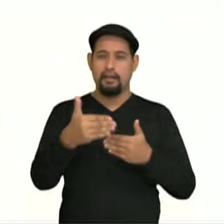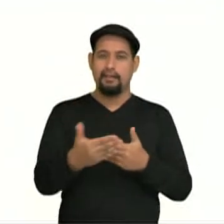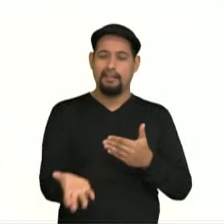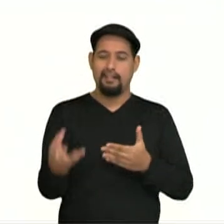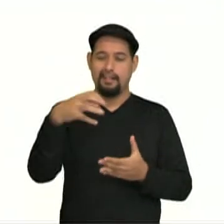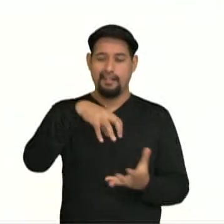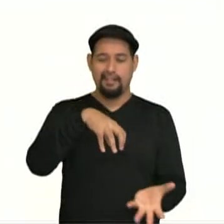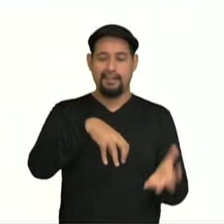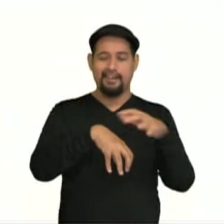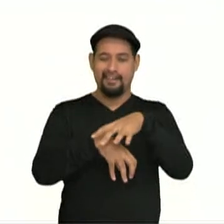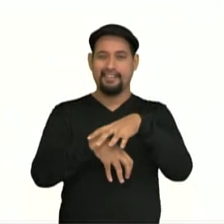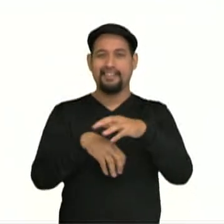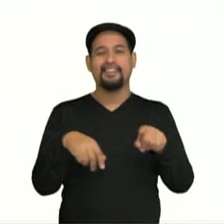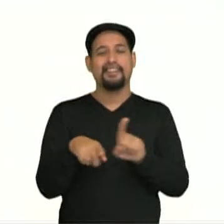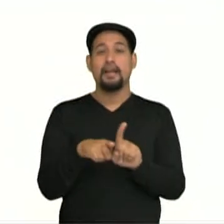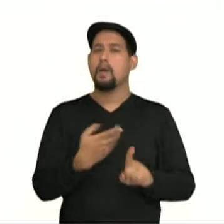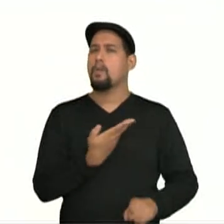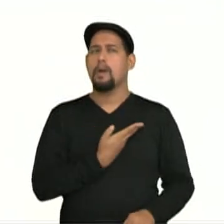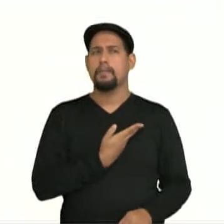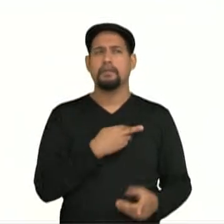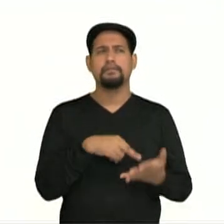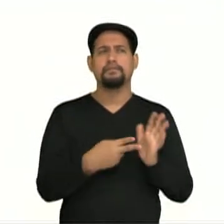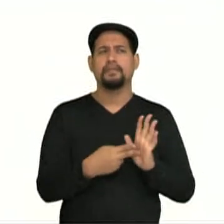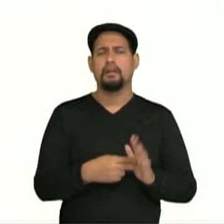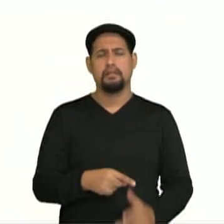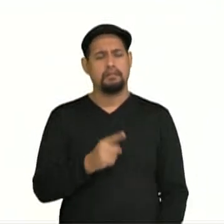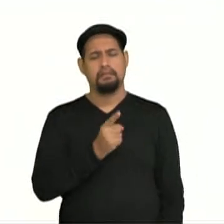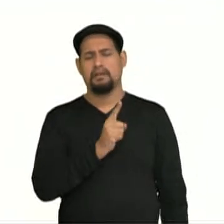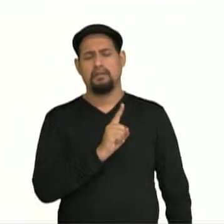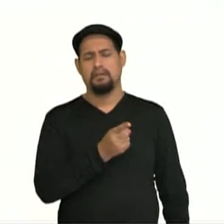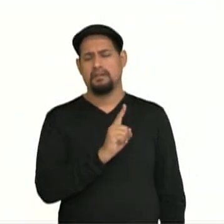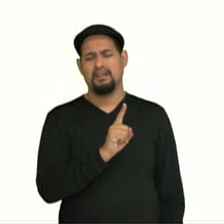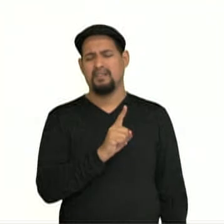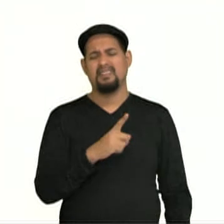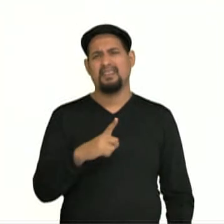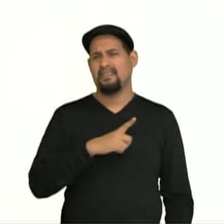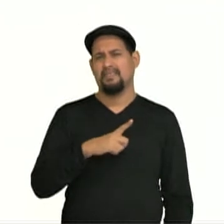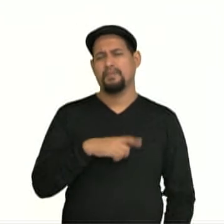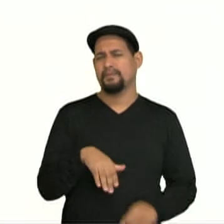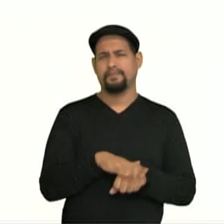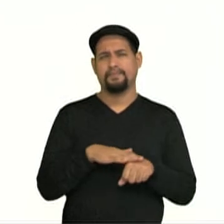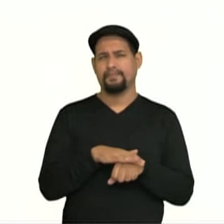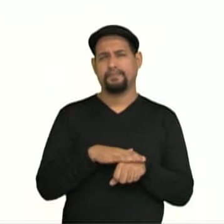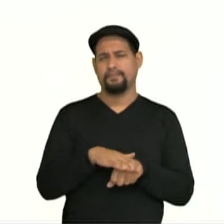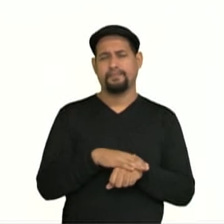lugar. E a resposta do amigo dele é não. Não vamos ter essa conversa.